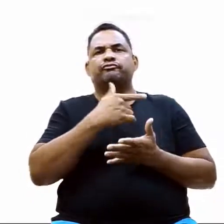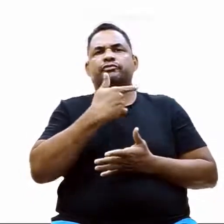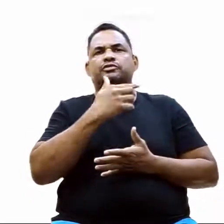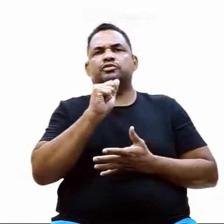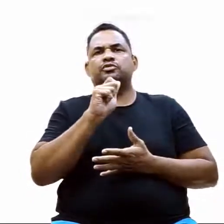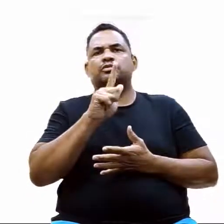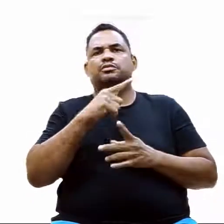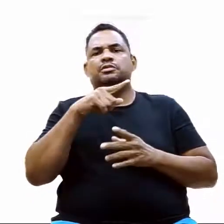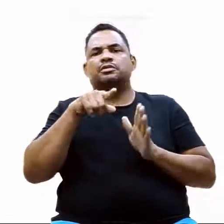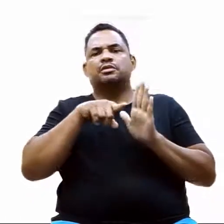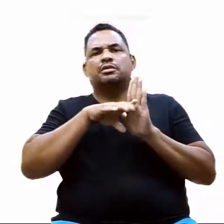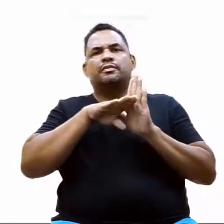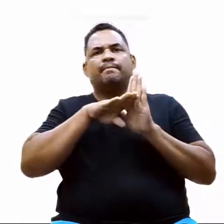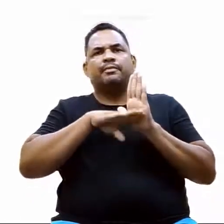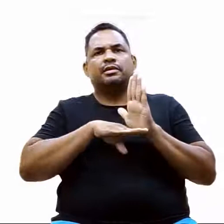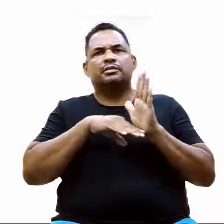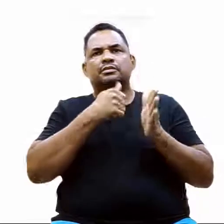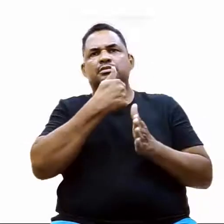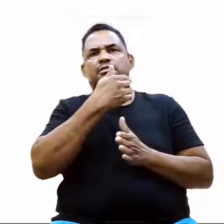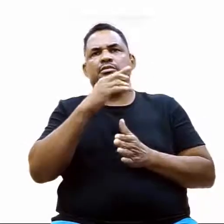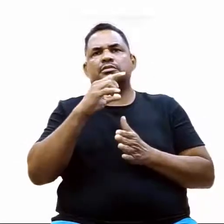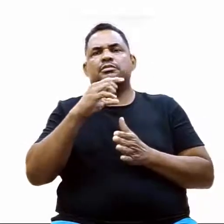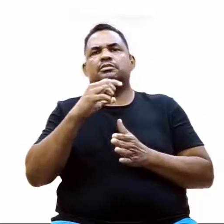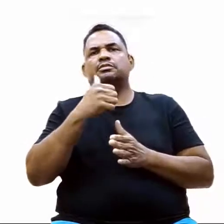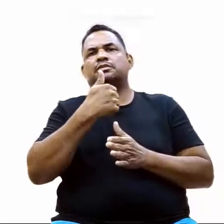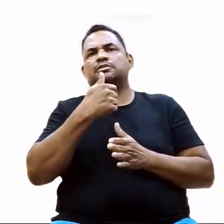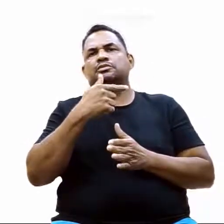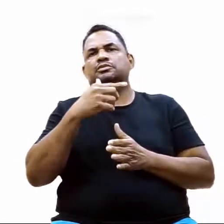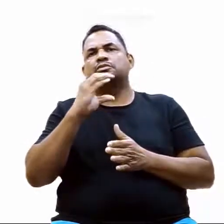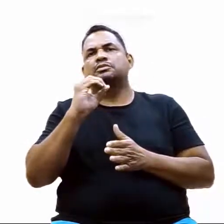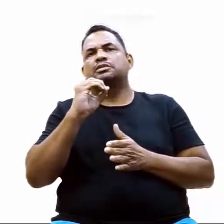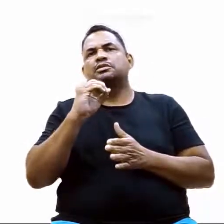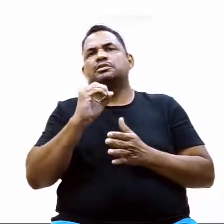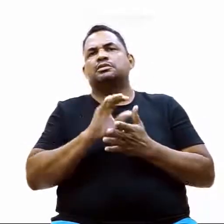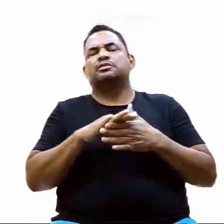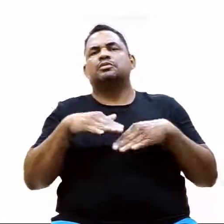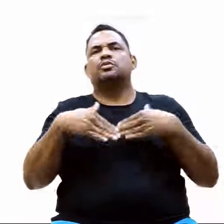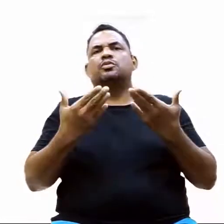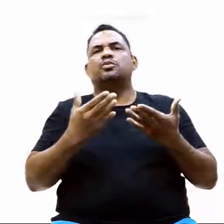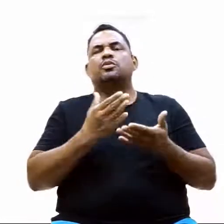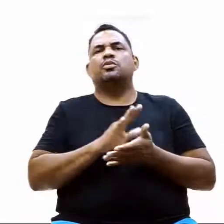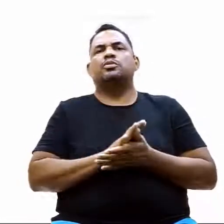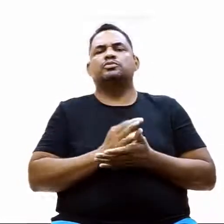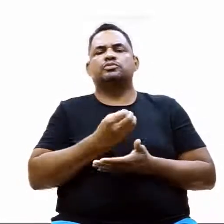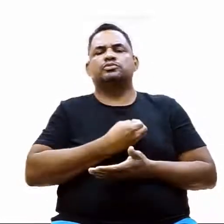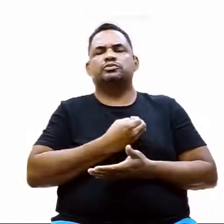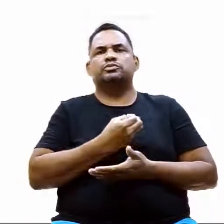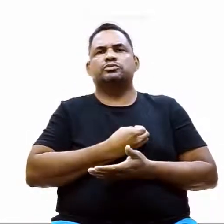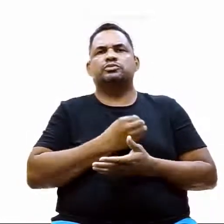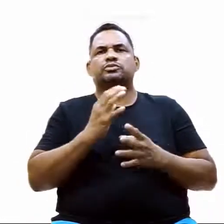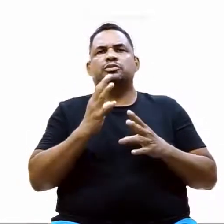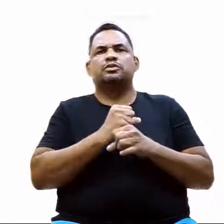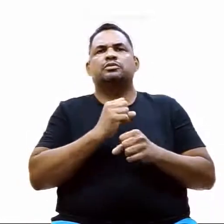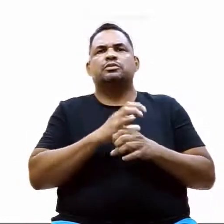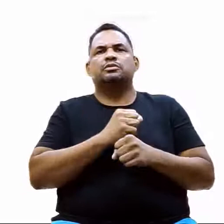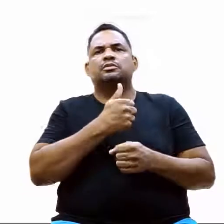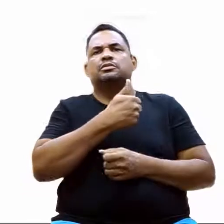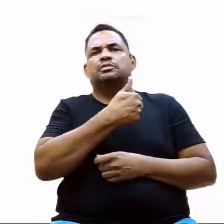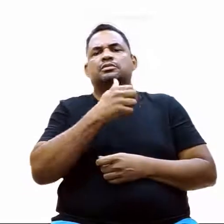E aí, qual é o valor da massa do produto D?